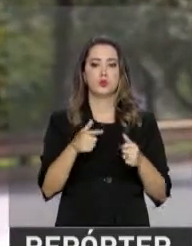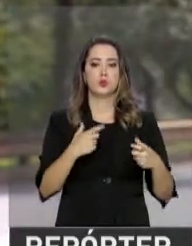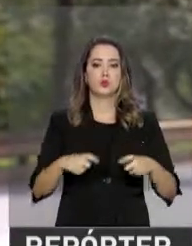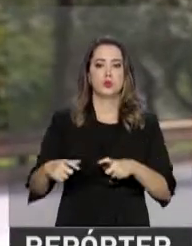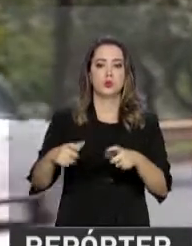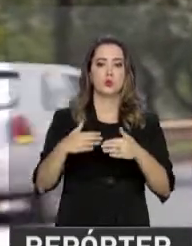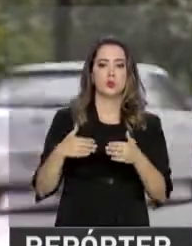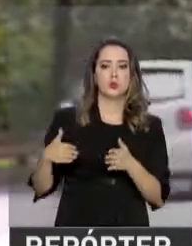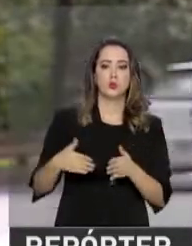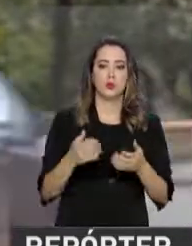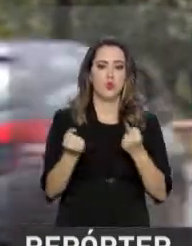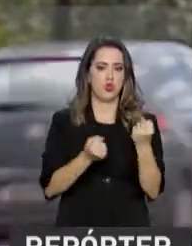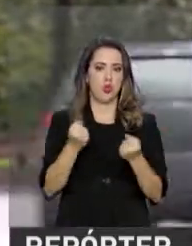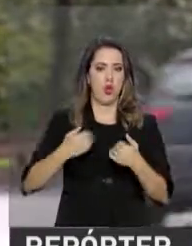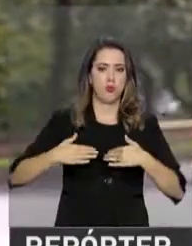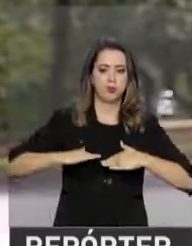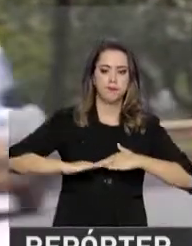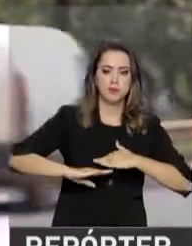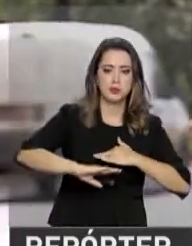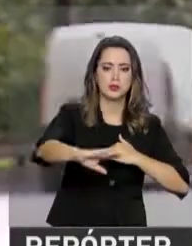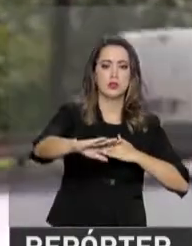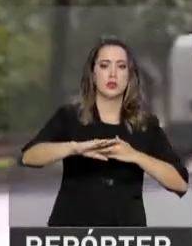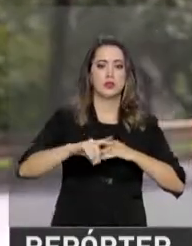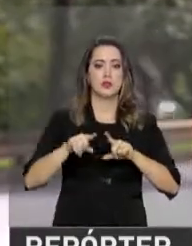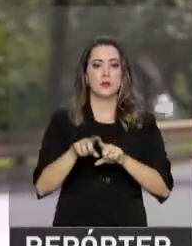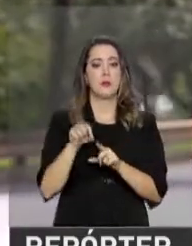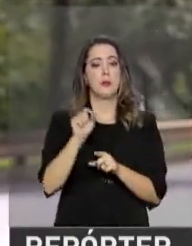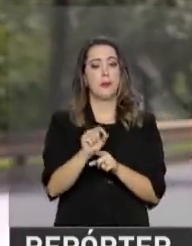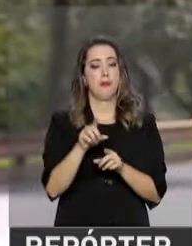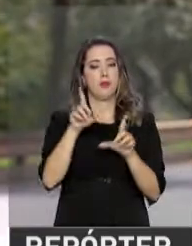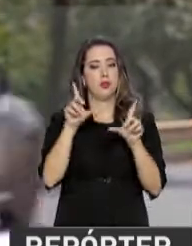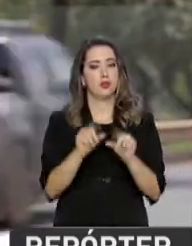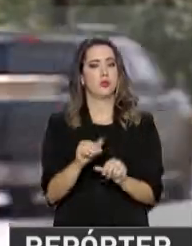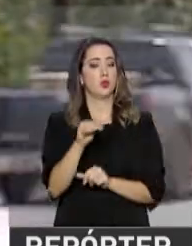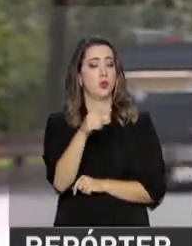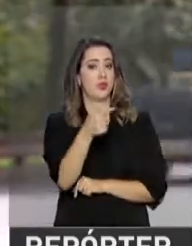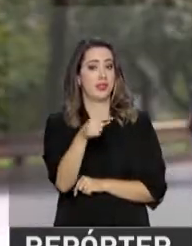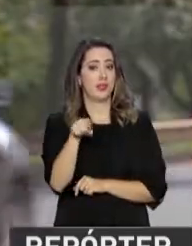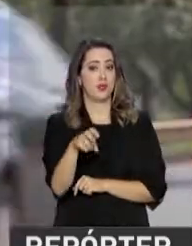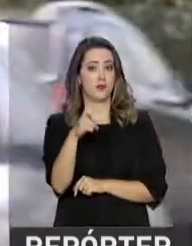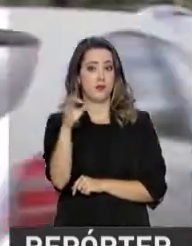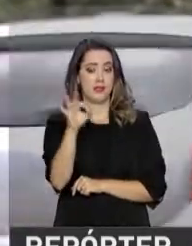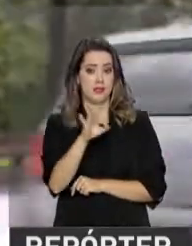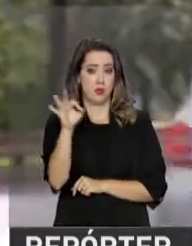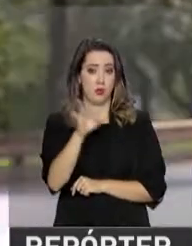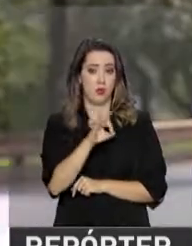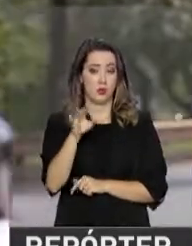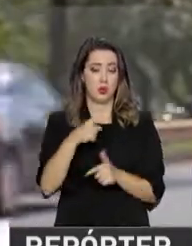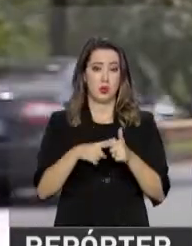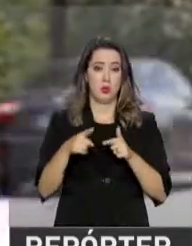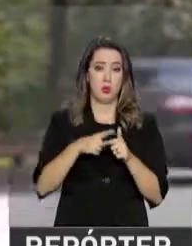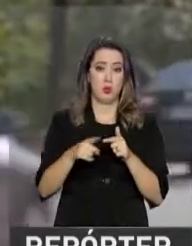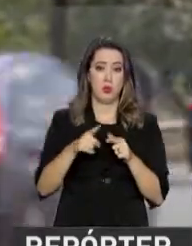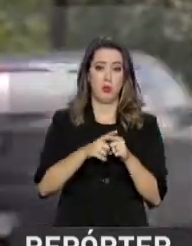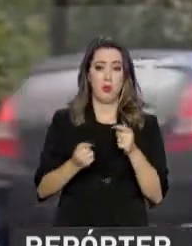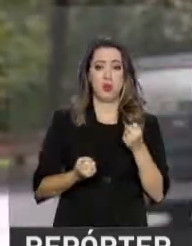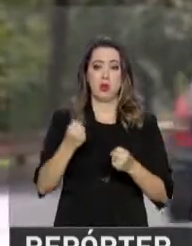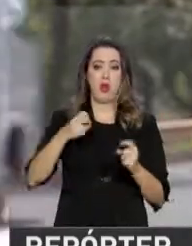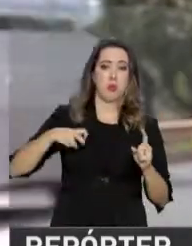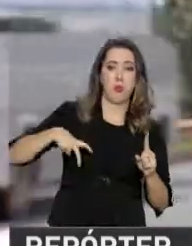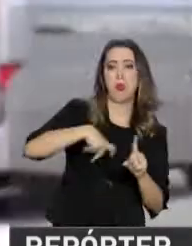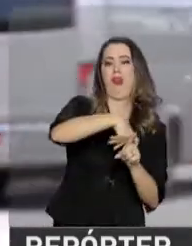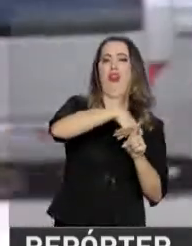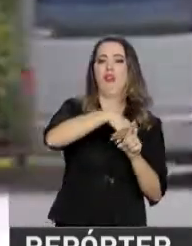malha rodoviária nacional investimento que se traduziu na queda de 7 6 por cento no número de acidentes e de quase 3%